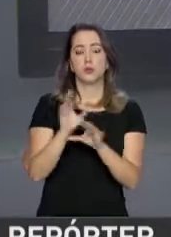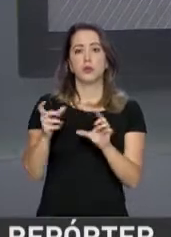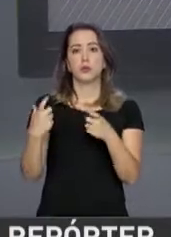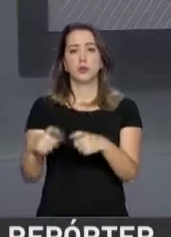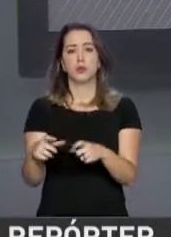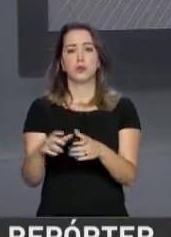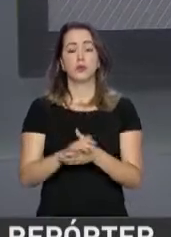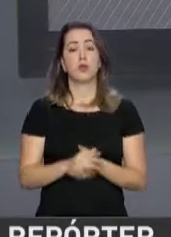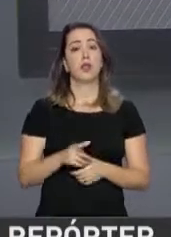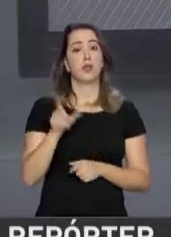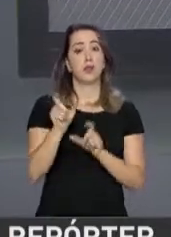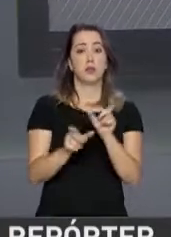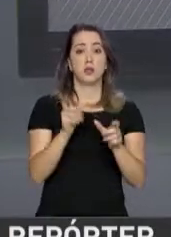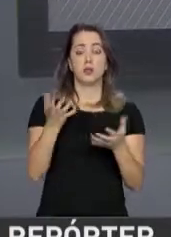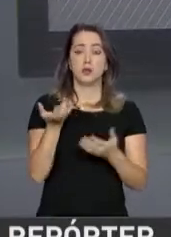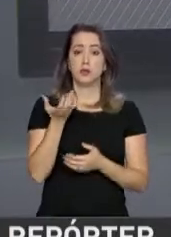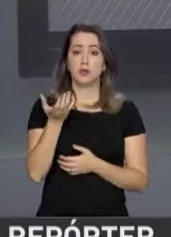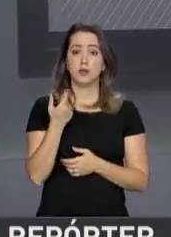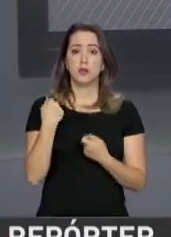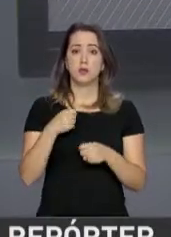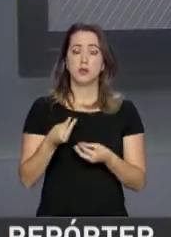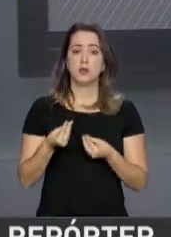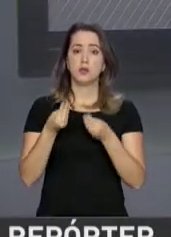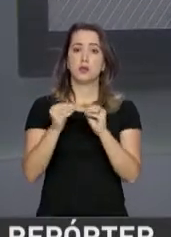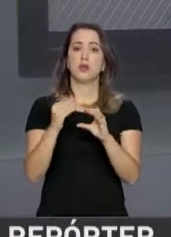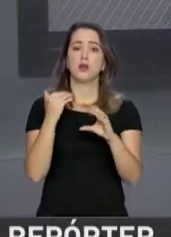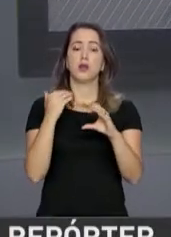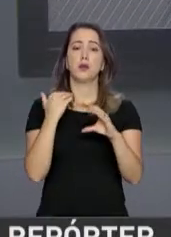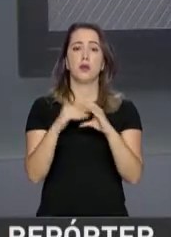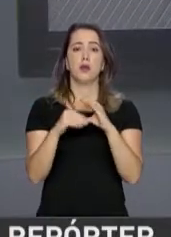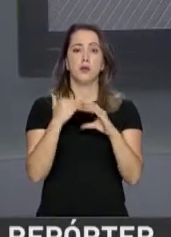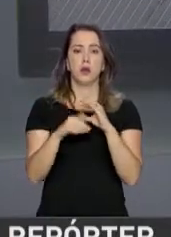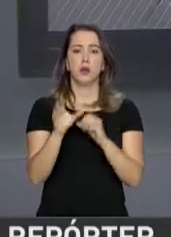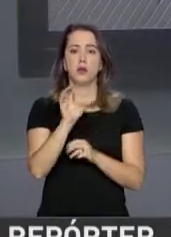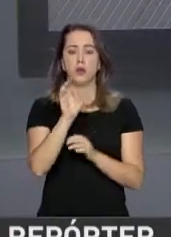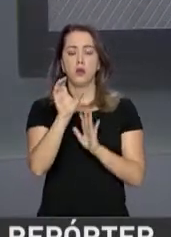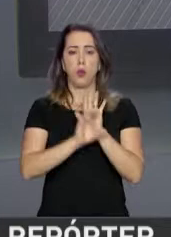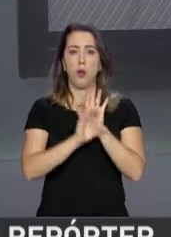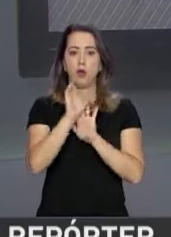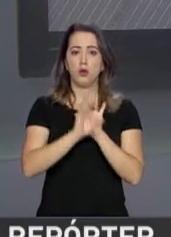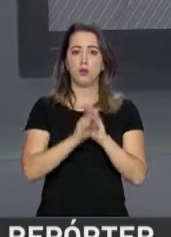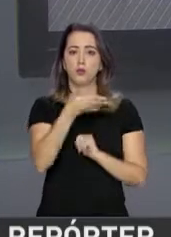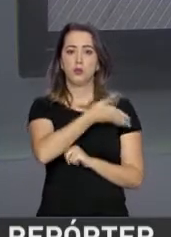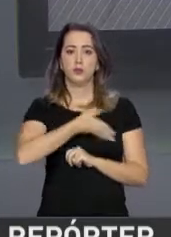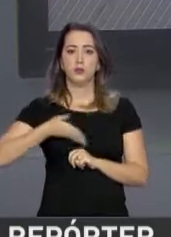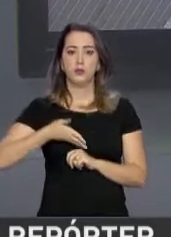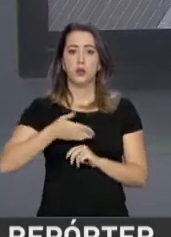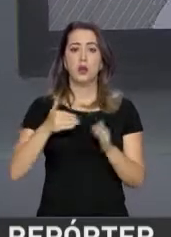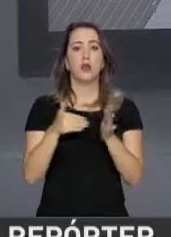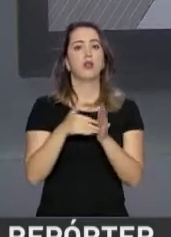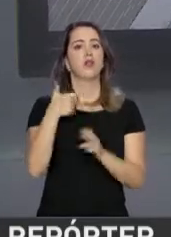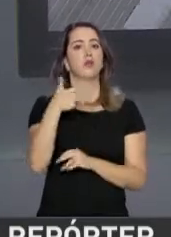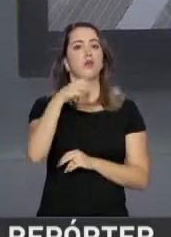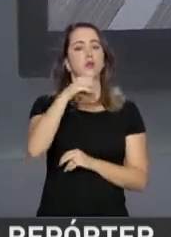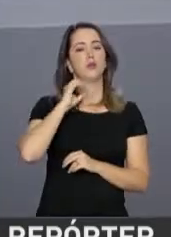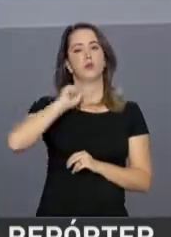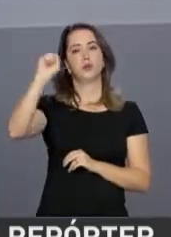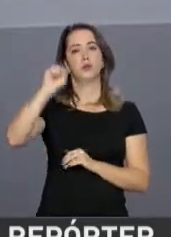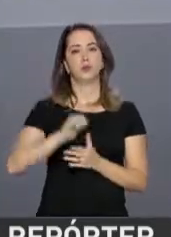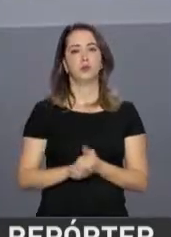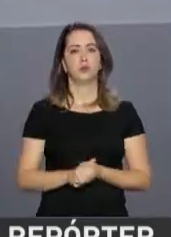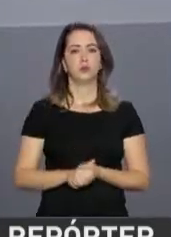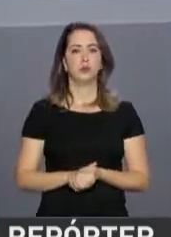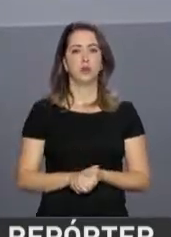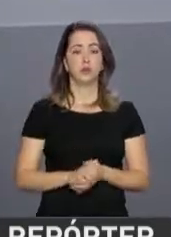origem os interessados devem encaminhar currículo para o e mail que aparece na tela até o dia 29 de abril